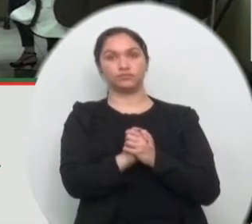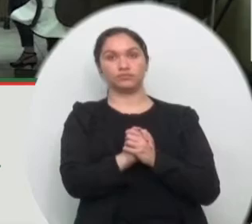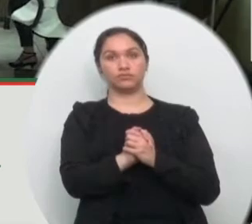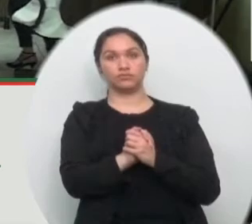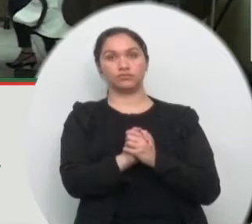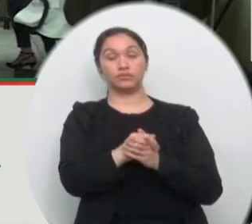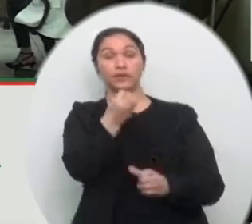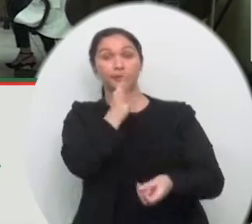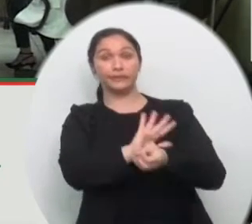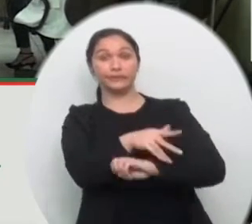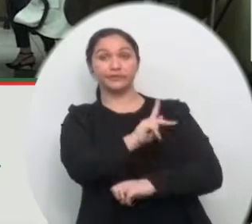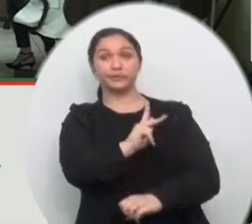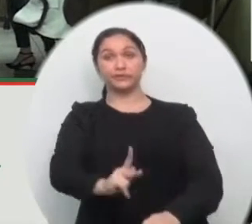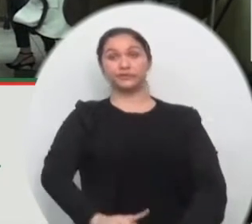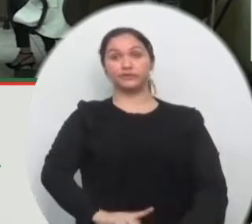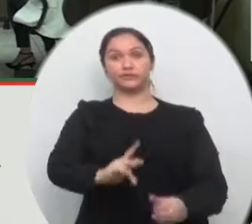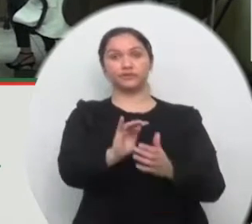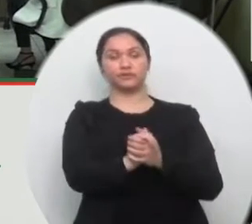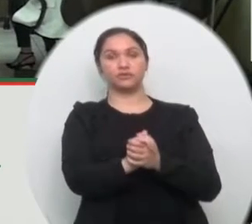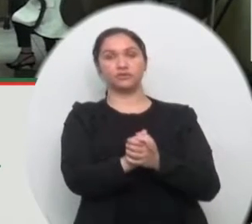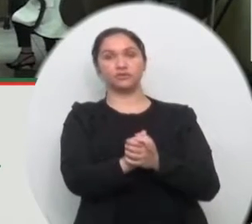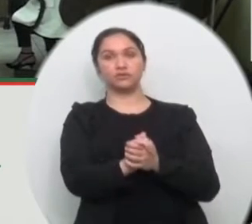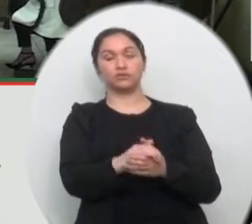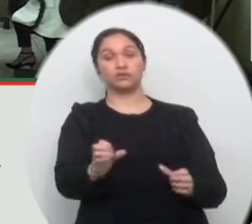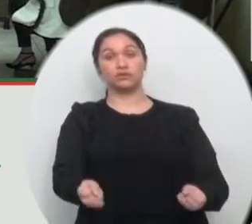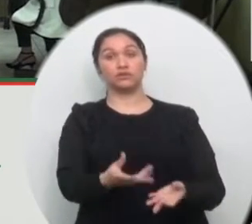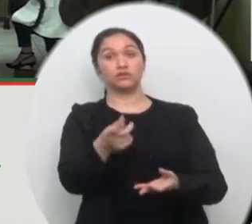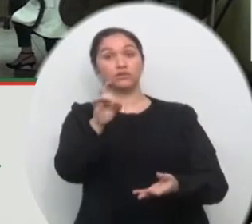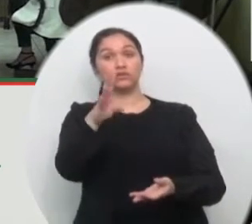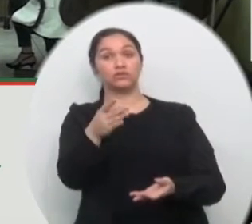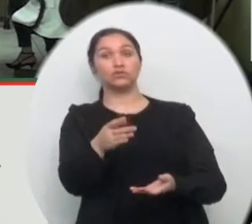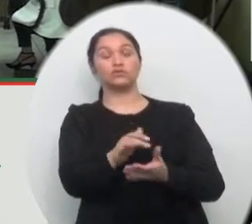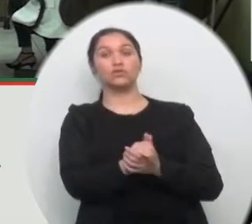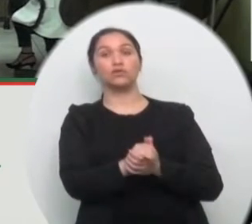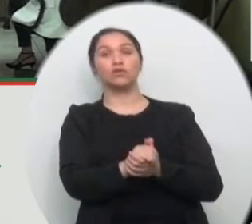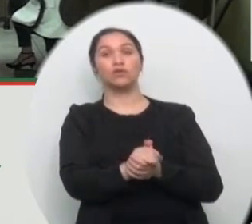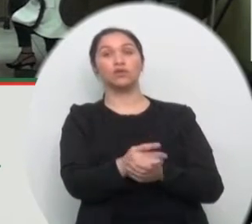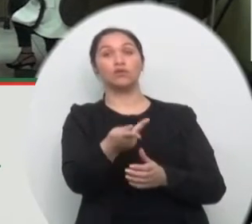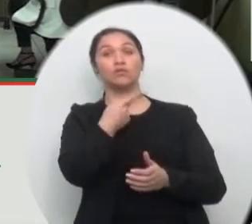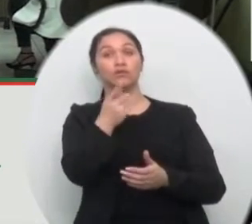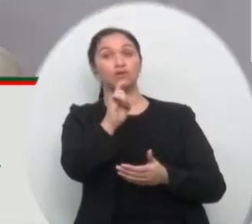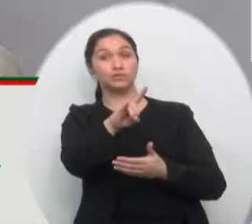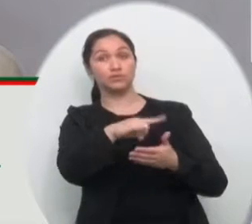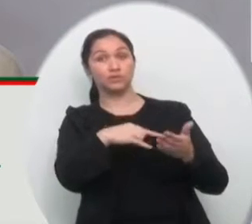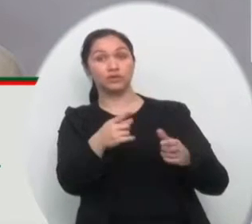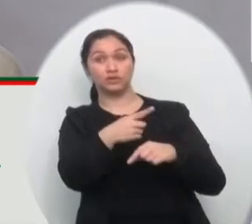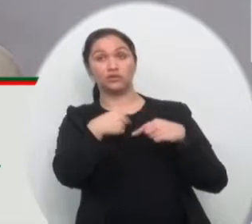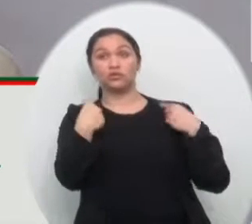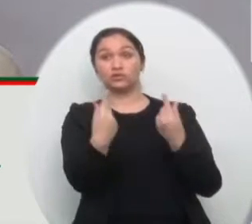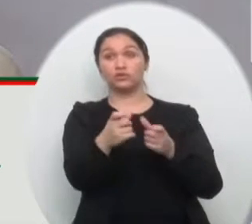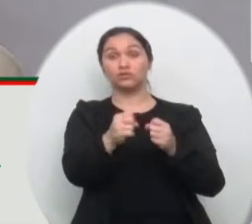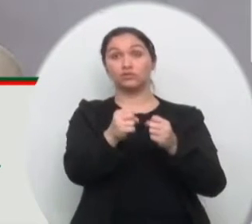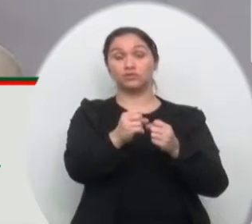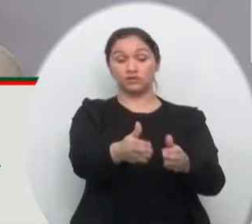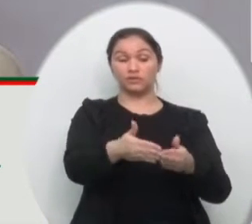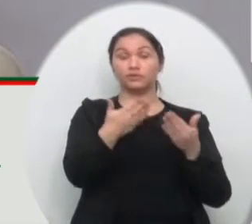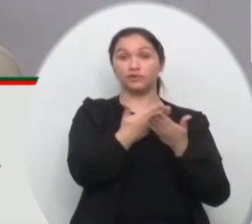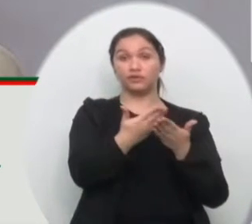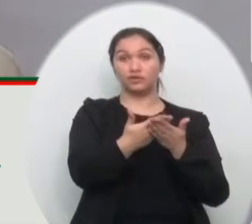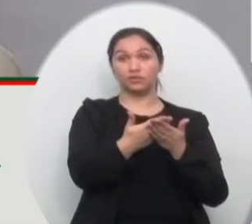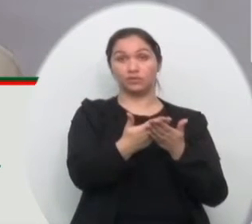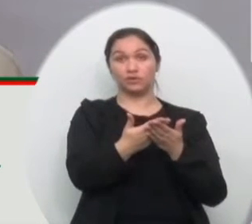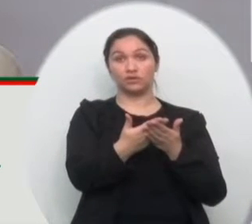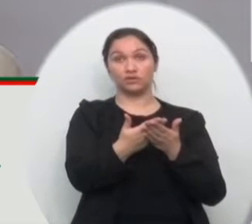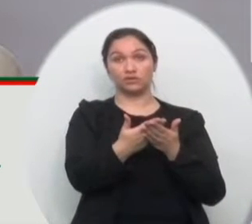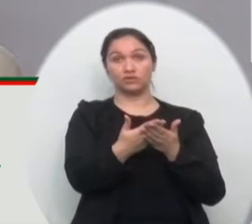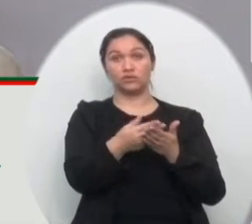Então, boa noite, presidente, para a prestada aqui. Então, só vamos fazer uns encaminhamentos. Nós vamos pegar e fazer um requerimento aqui, coletivo, todos os vereadores, para mandar para o